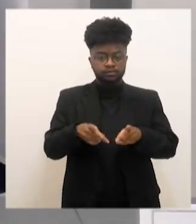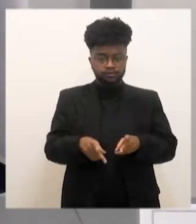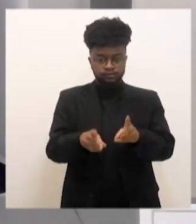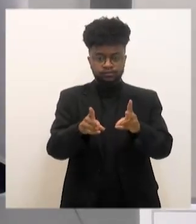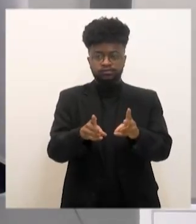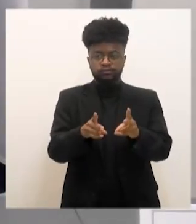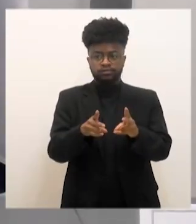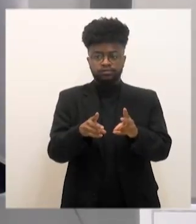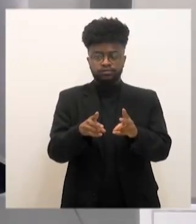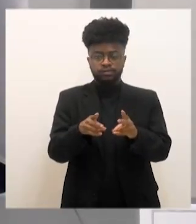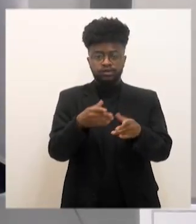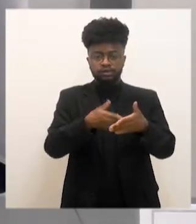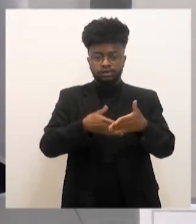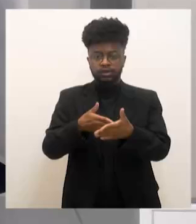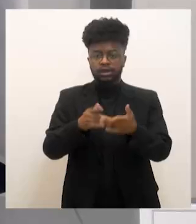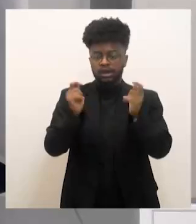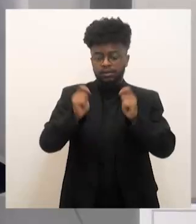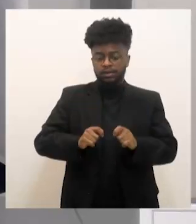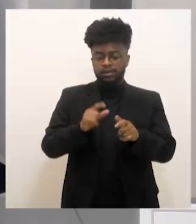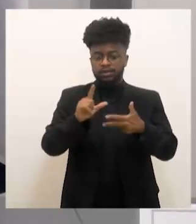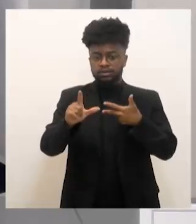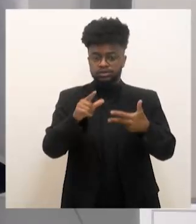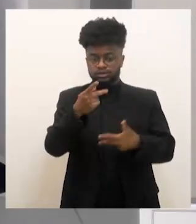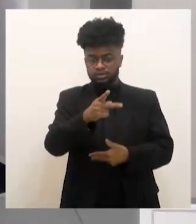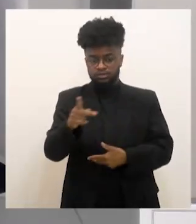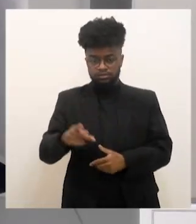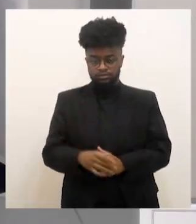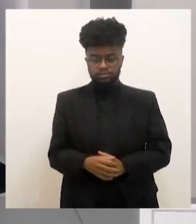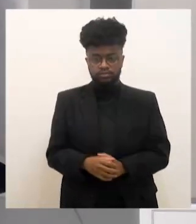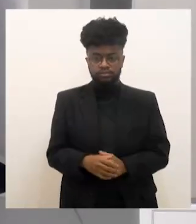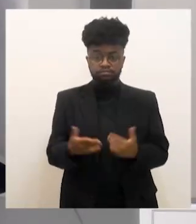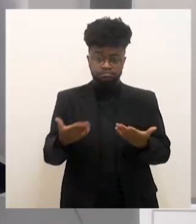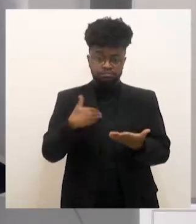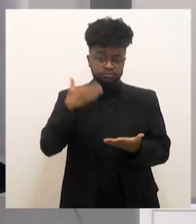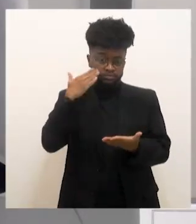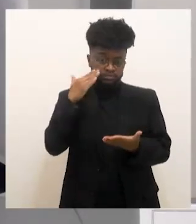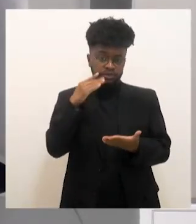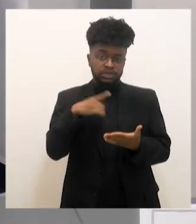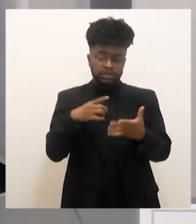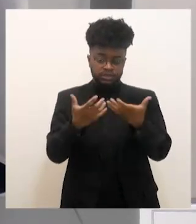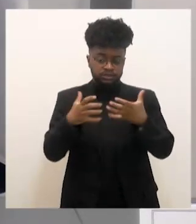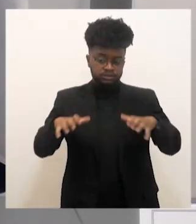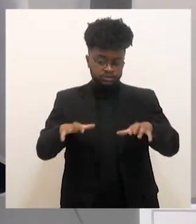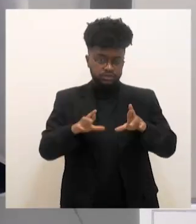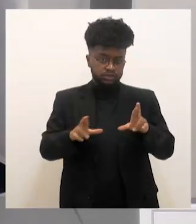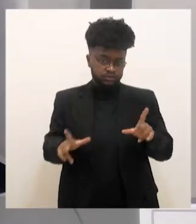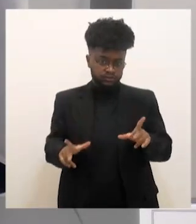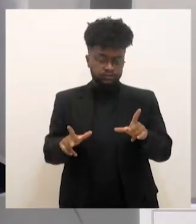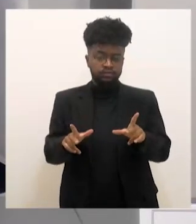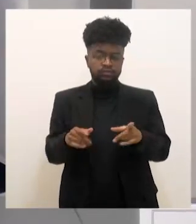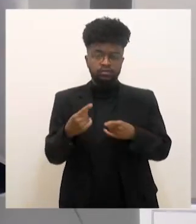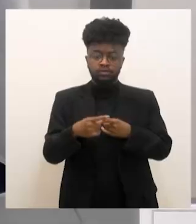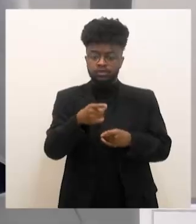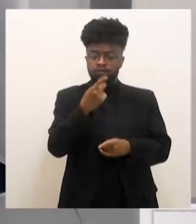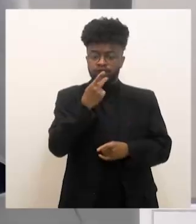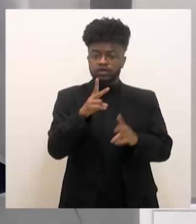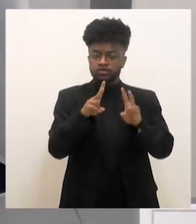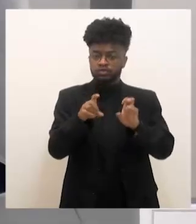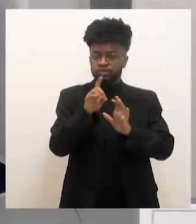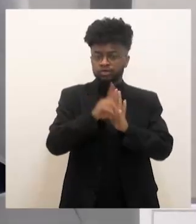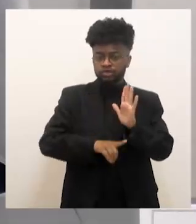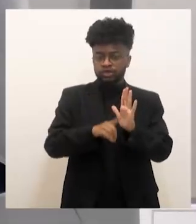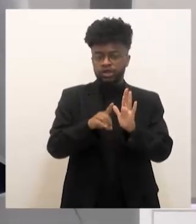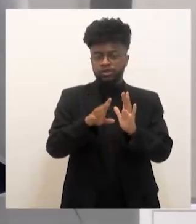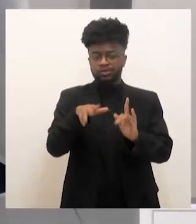cerceado a capacidade legislativa do legislador estadual. Entendo perfeitamente a distinção quando Vossa Excelência menciona direito marítimo ambiental ou